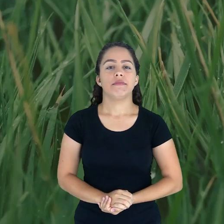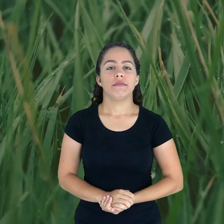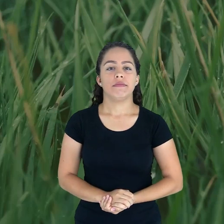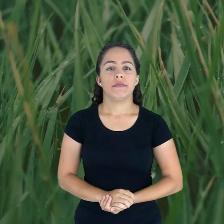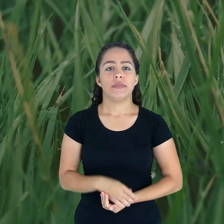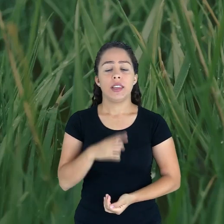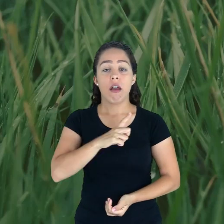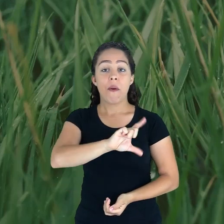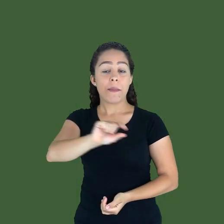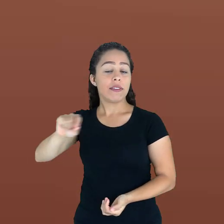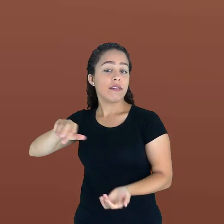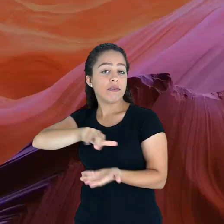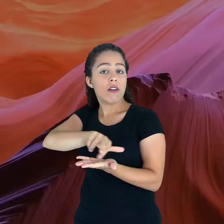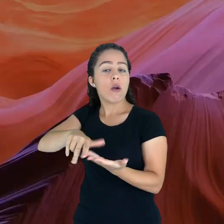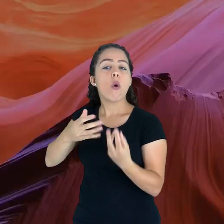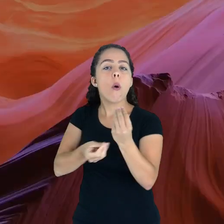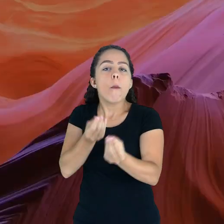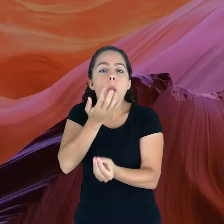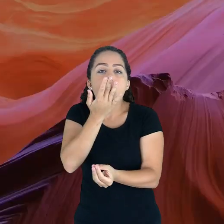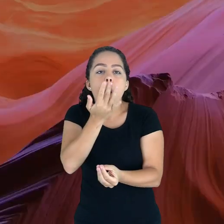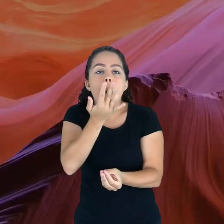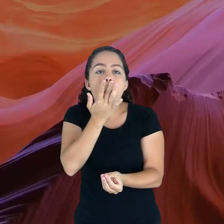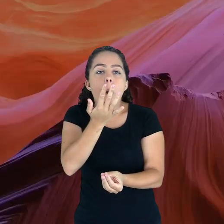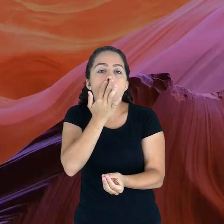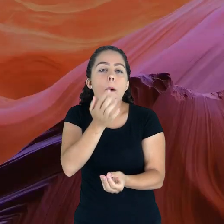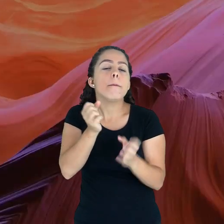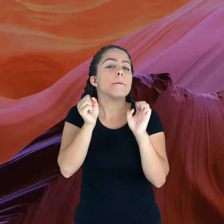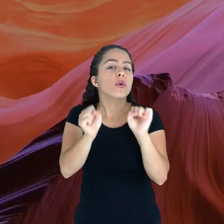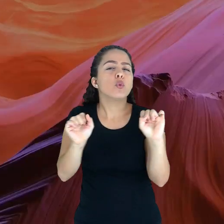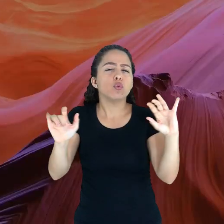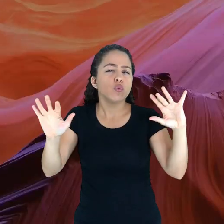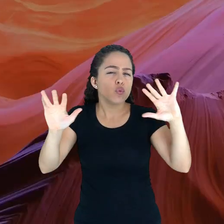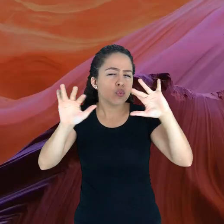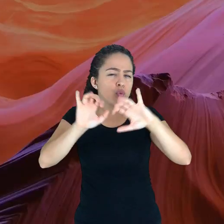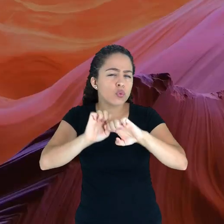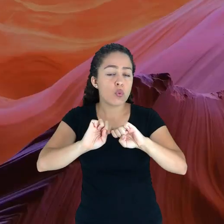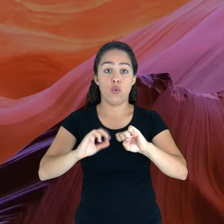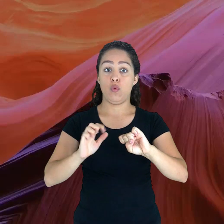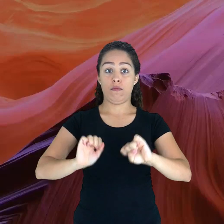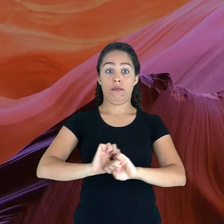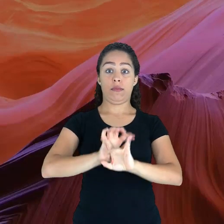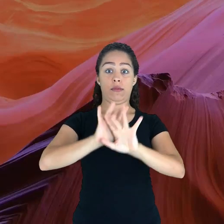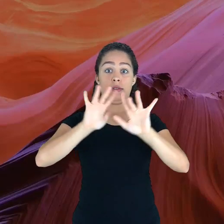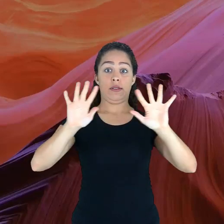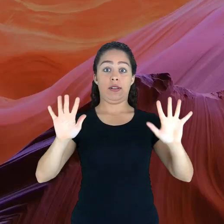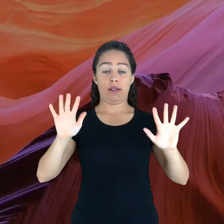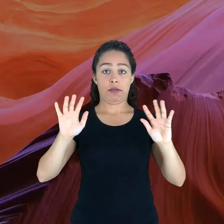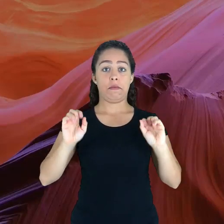também tem outras opções de cor. A cor pode ser mais escura ou mais clara.